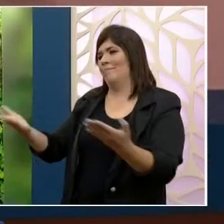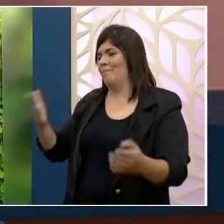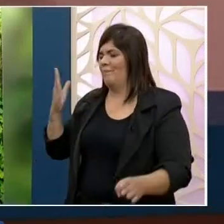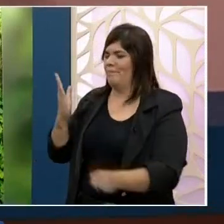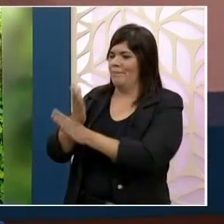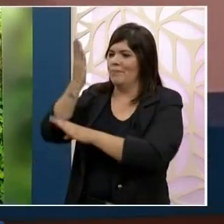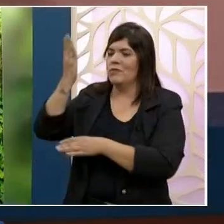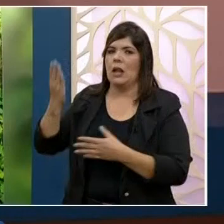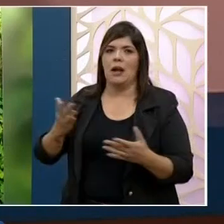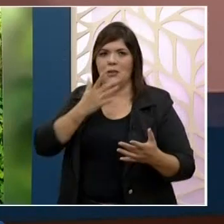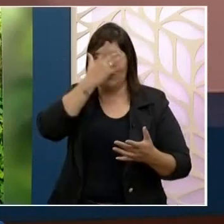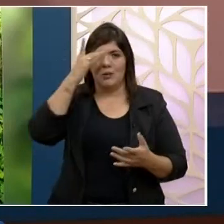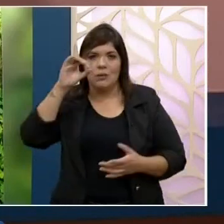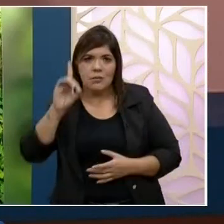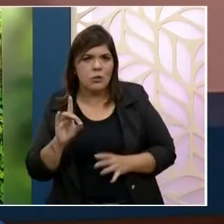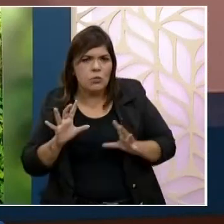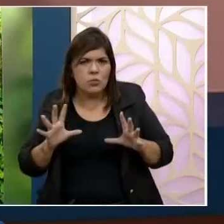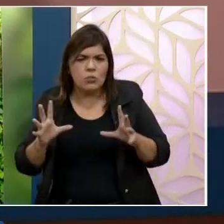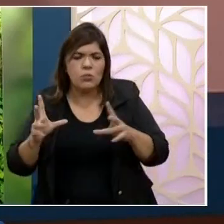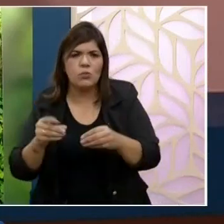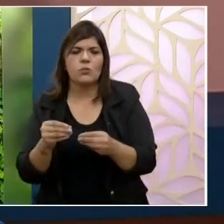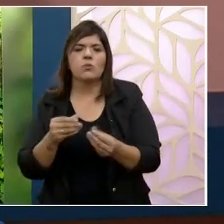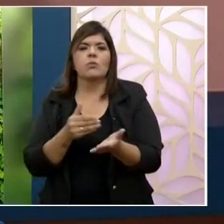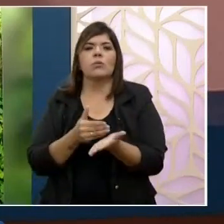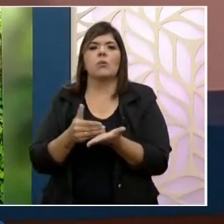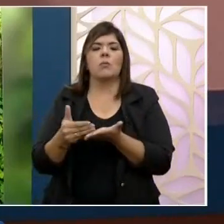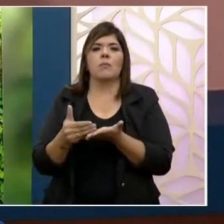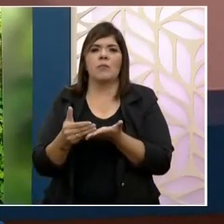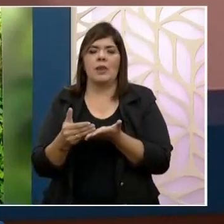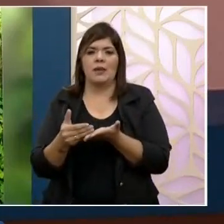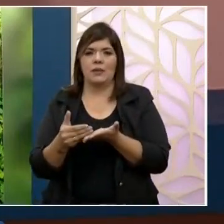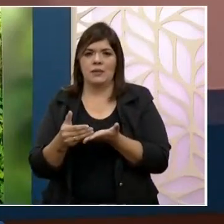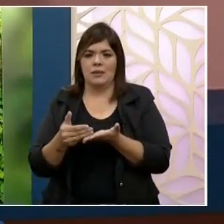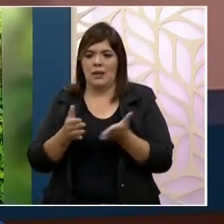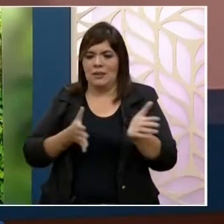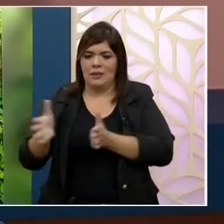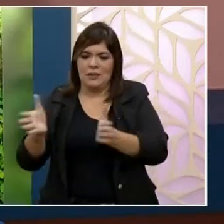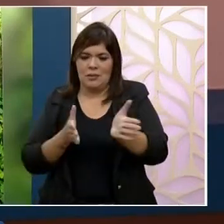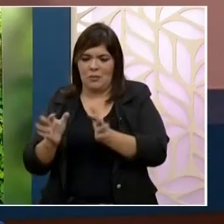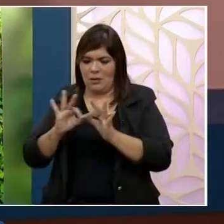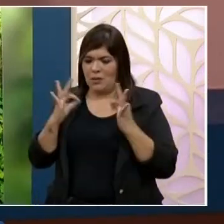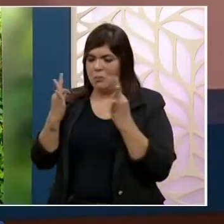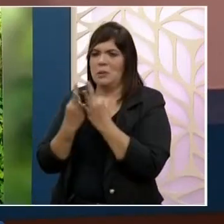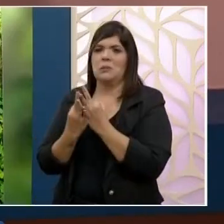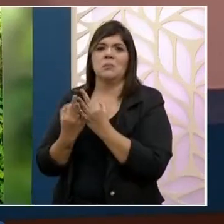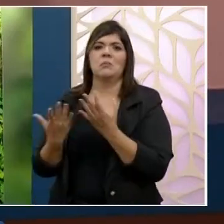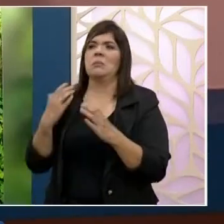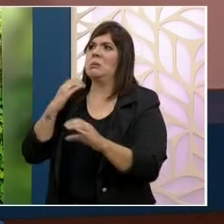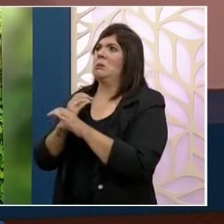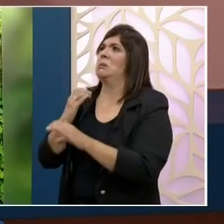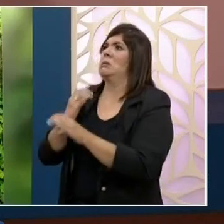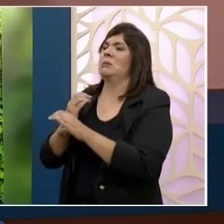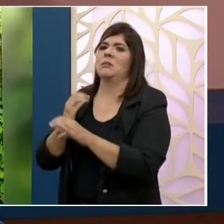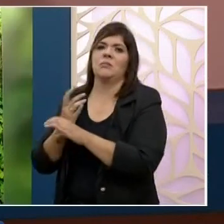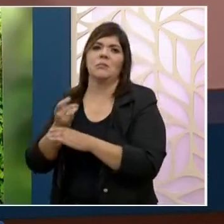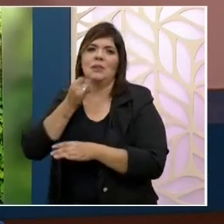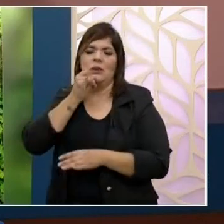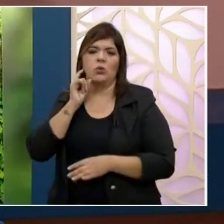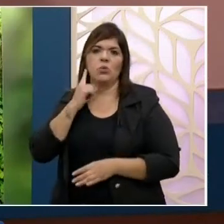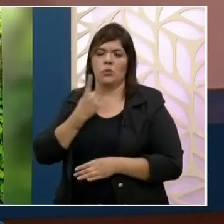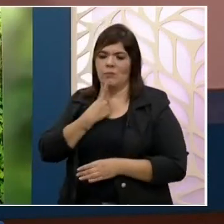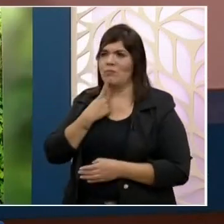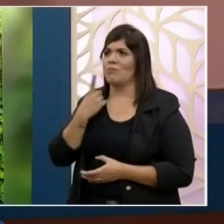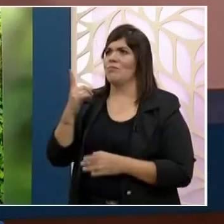as pessoas com deficiência, ela começa com a própria barreira da acessibilidade dentro da família, né? Porque se a família, ela